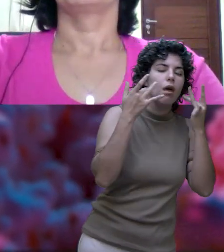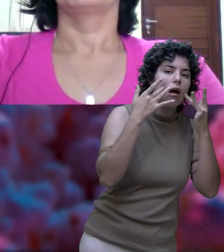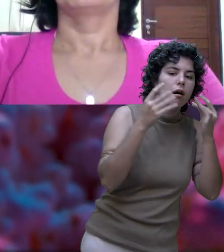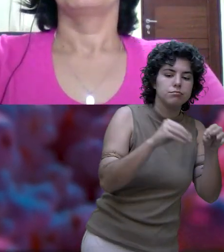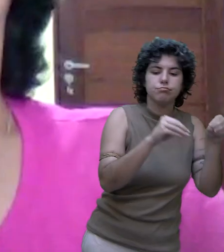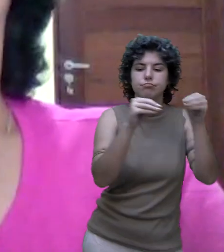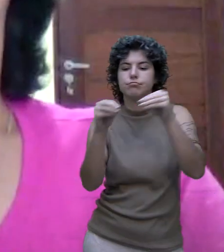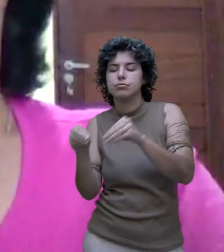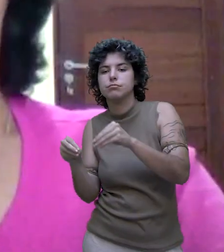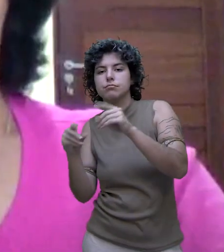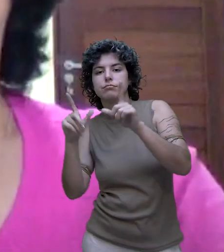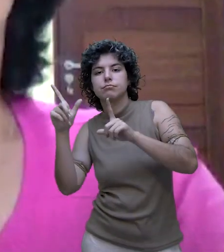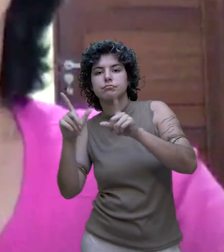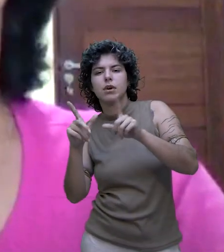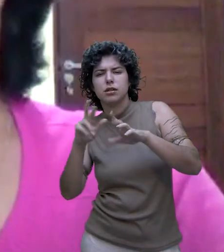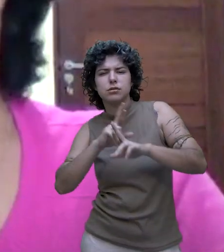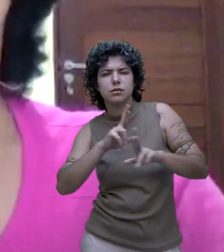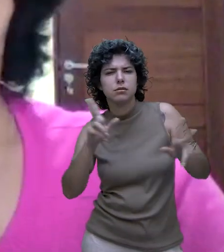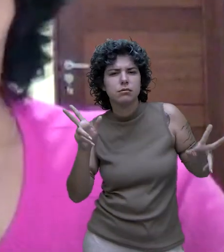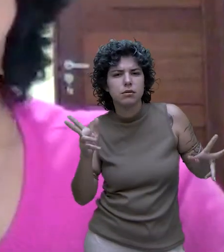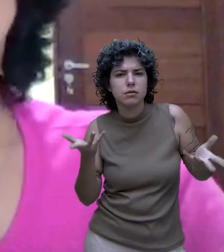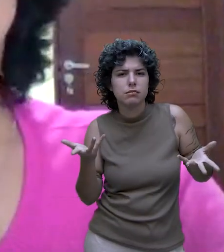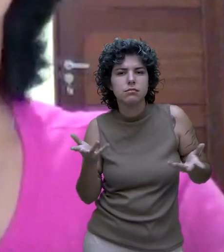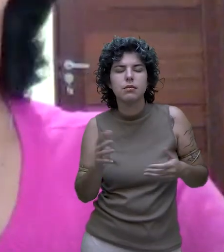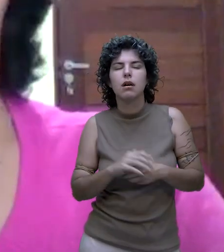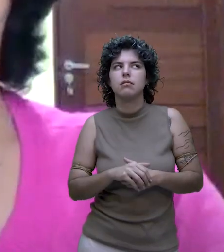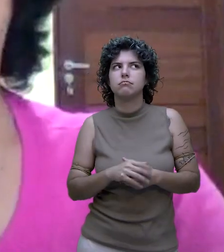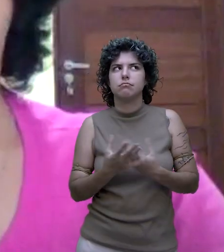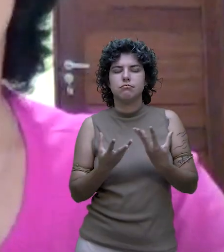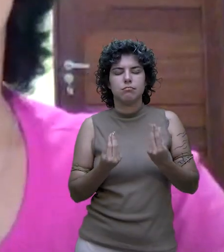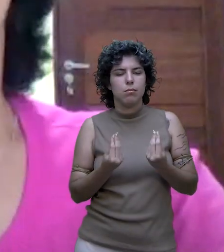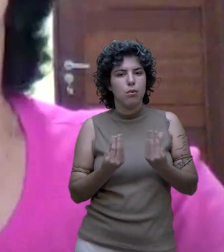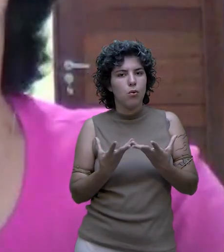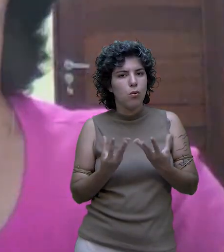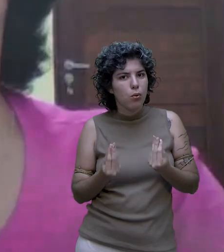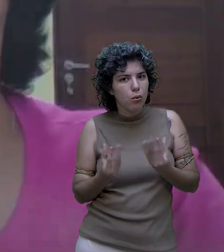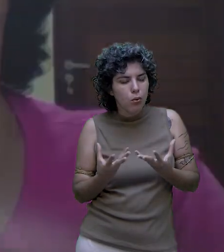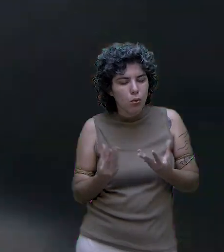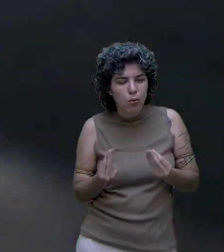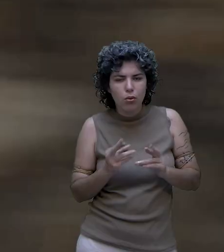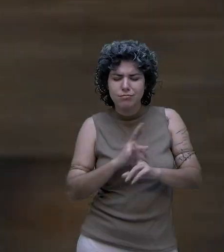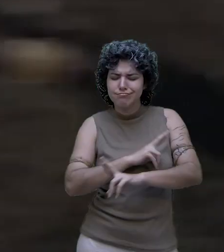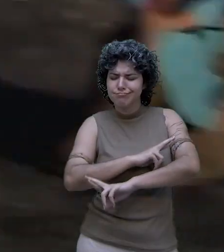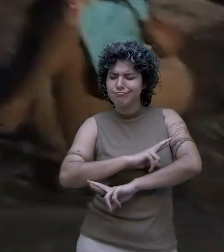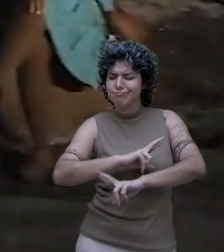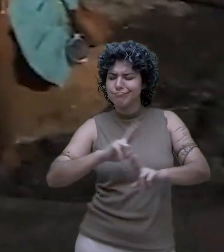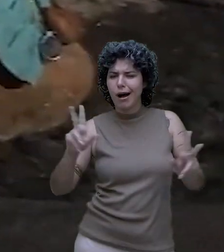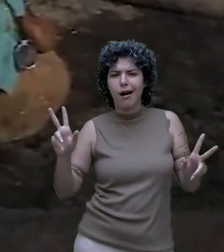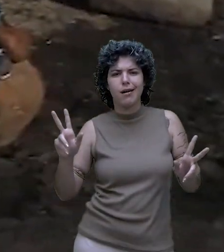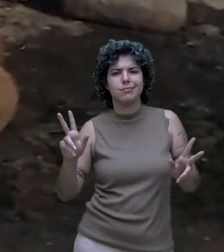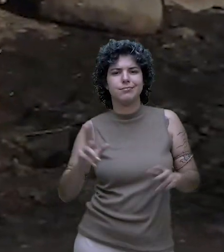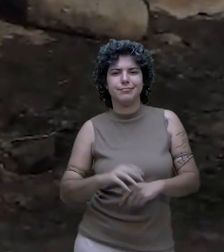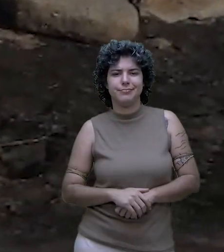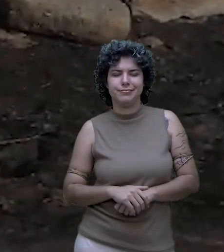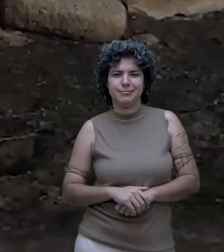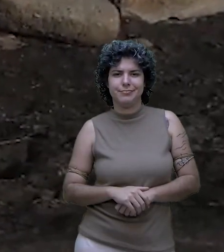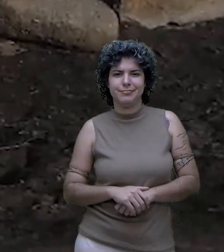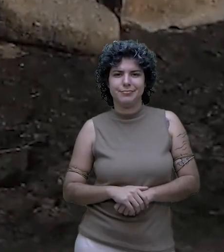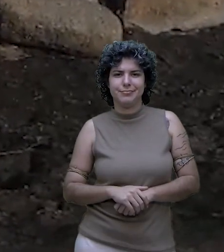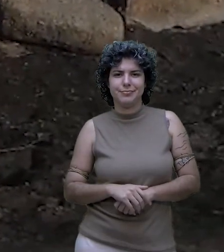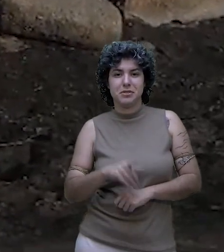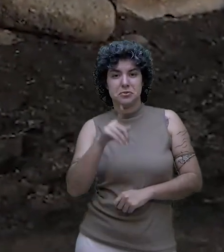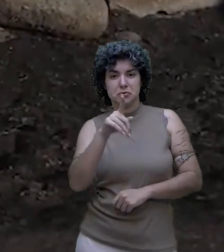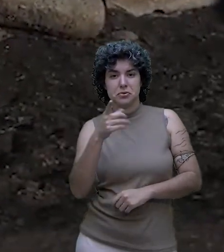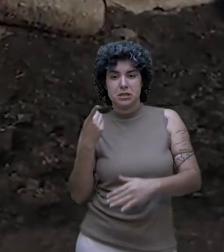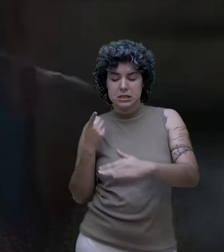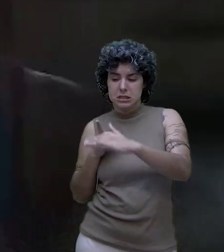diferente? É, muito diferente, total. Porque, primeiro que quando você entra na Rede